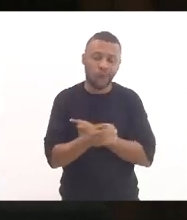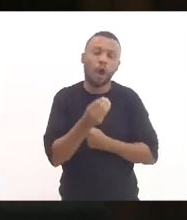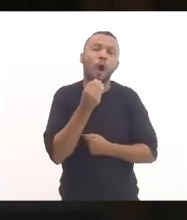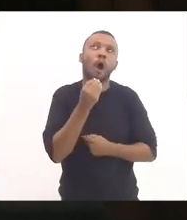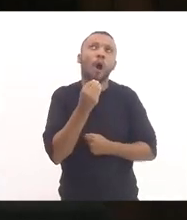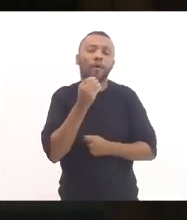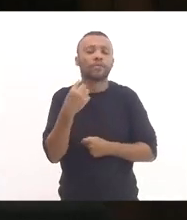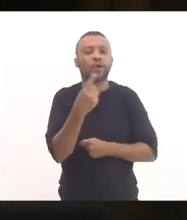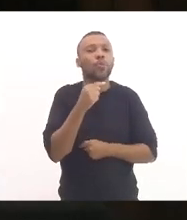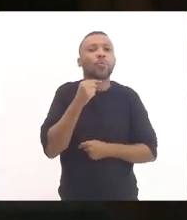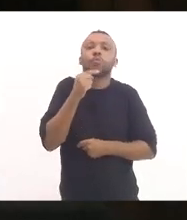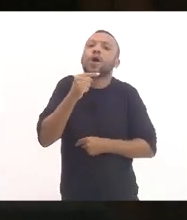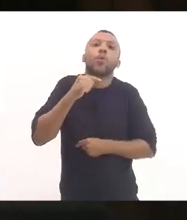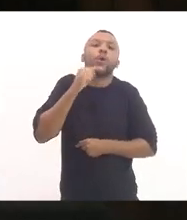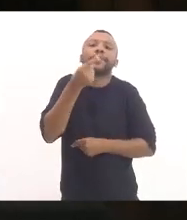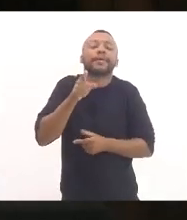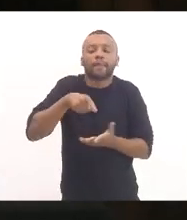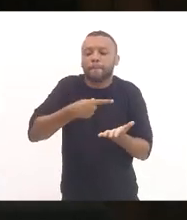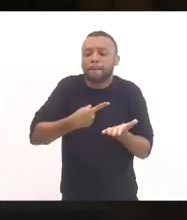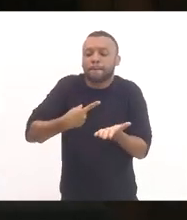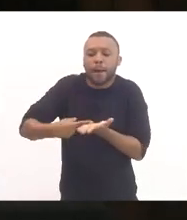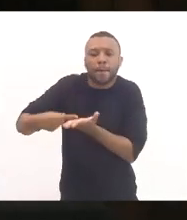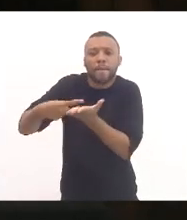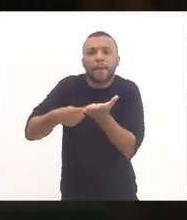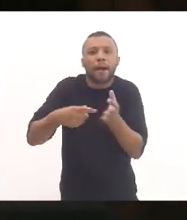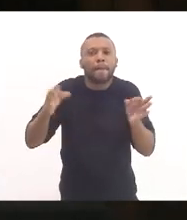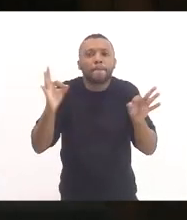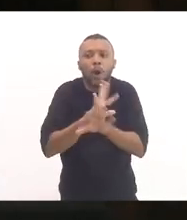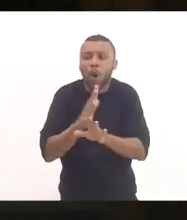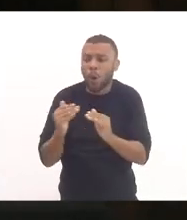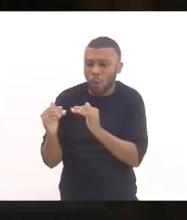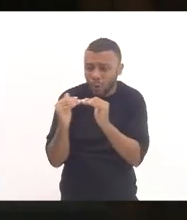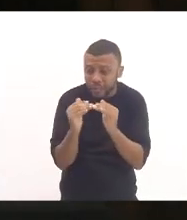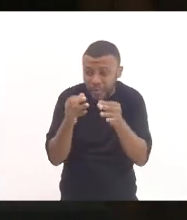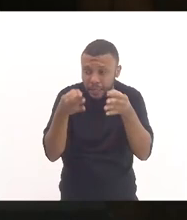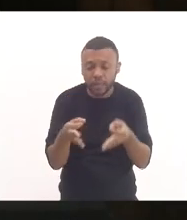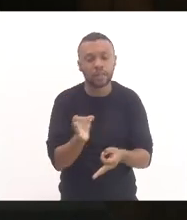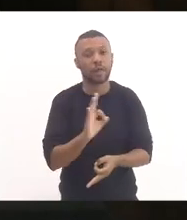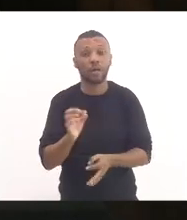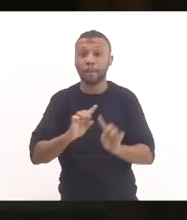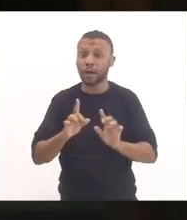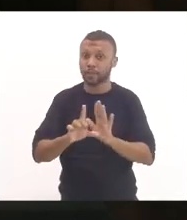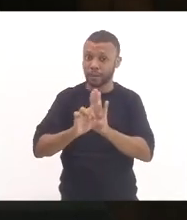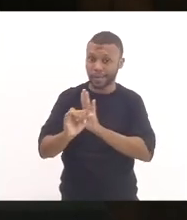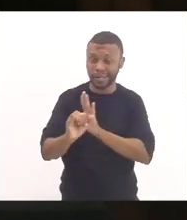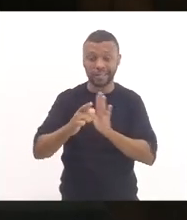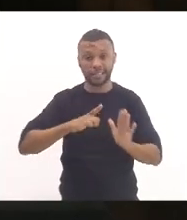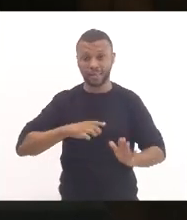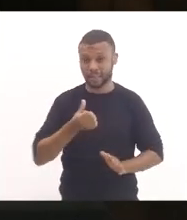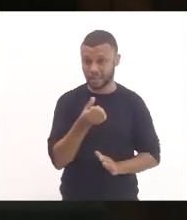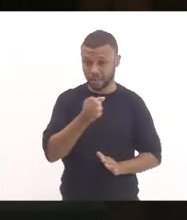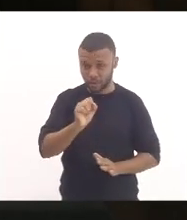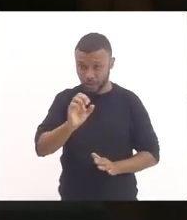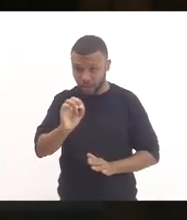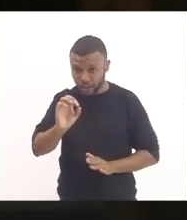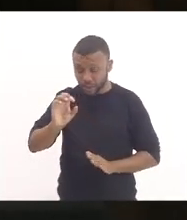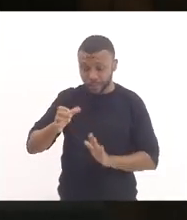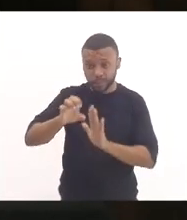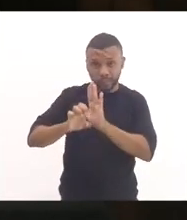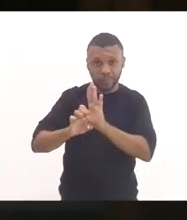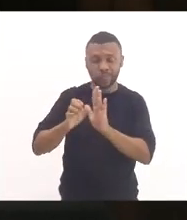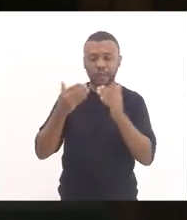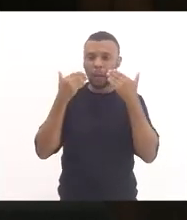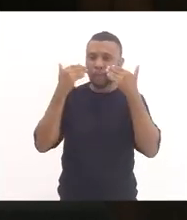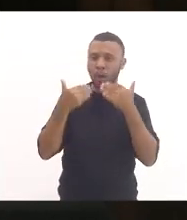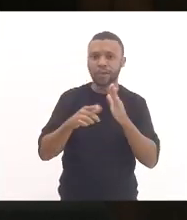que a gente não ia chegar a um consenso em todos os pontos mas uma lei orgânica com 600 e poucas emendas ela já demonstra